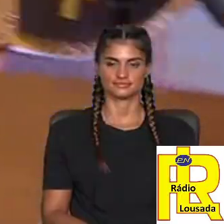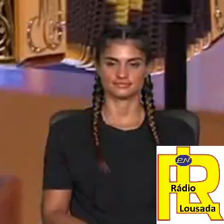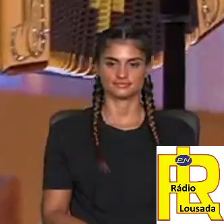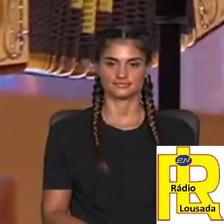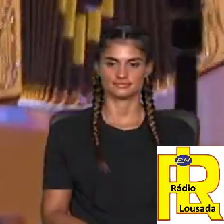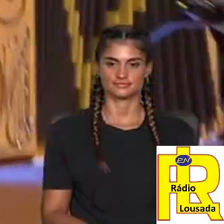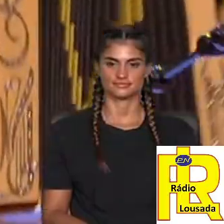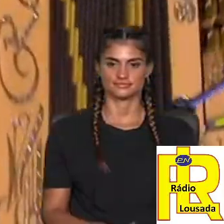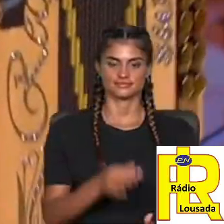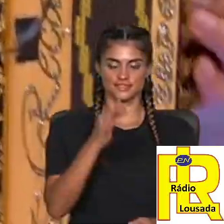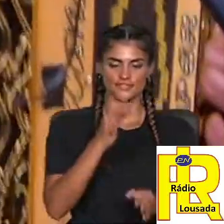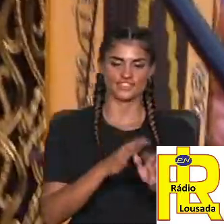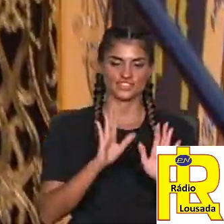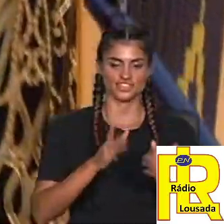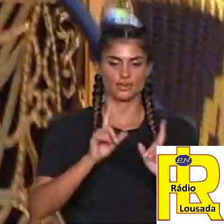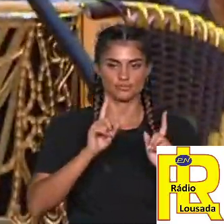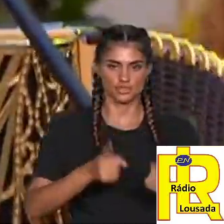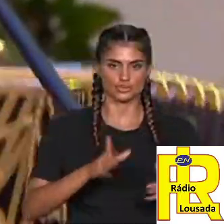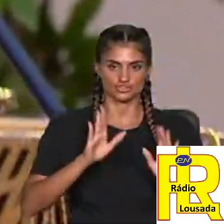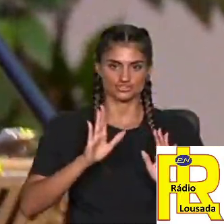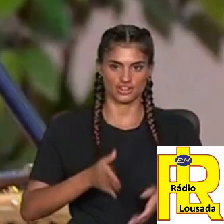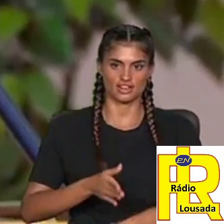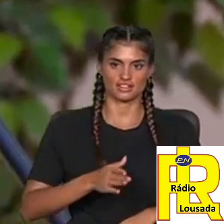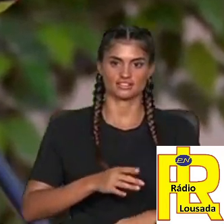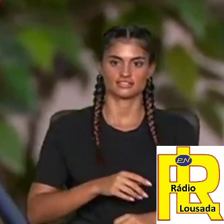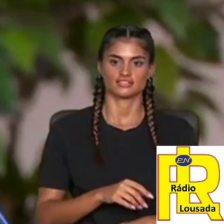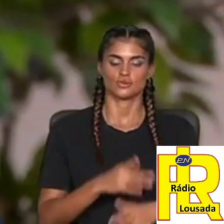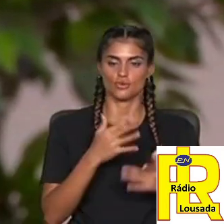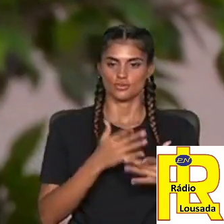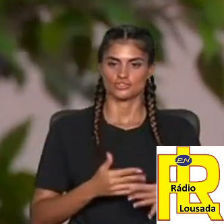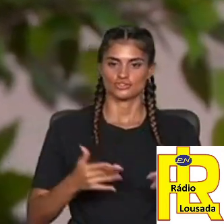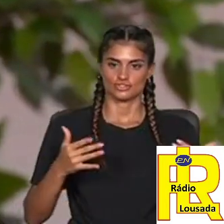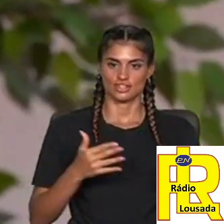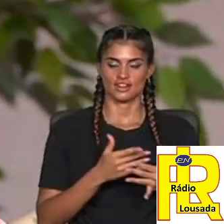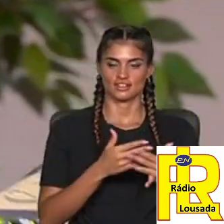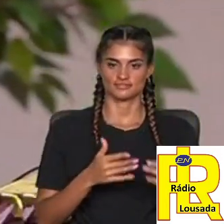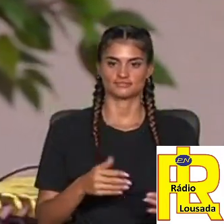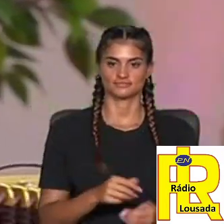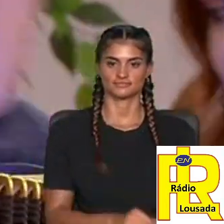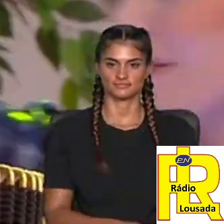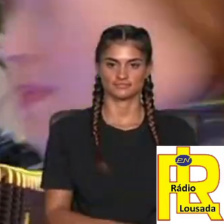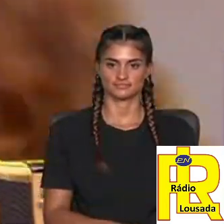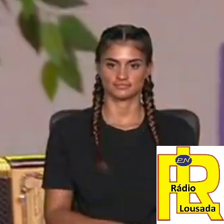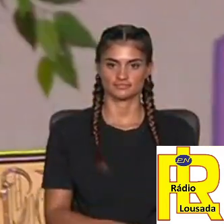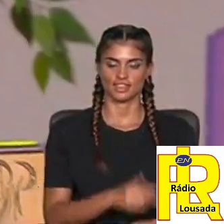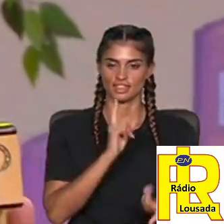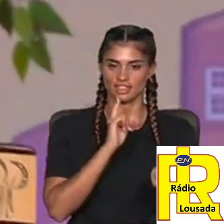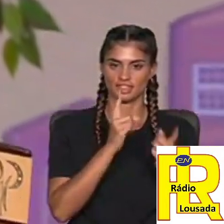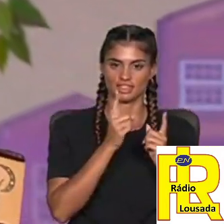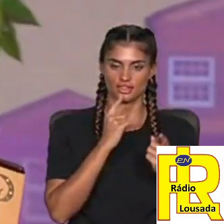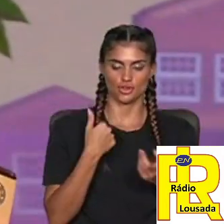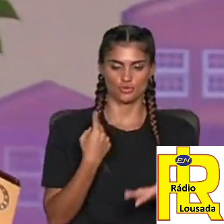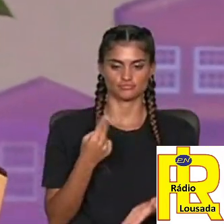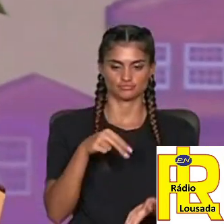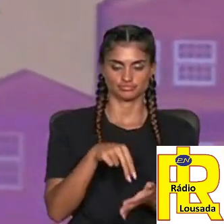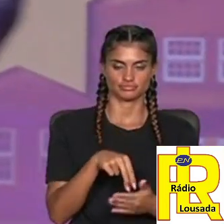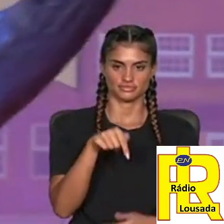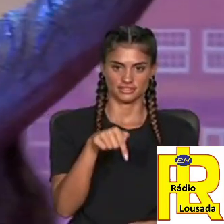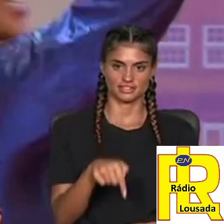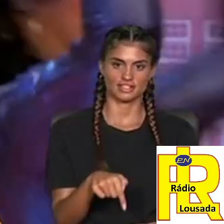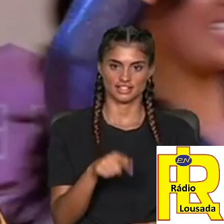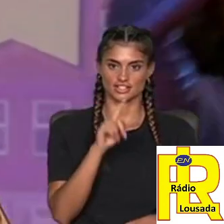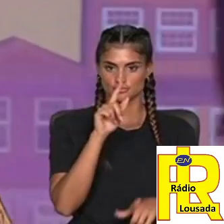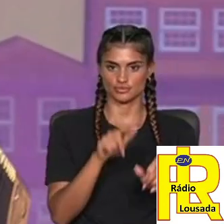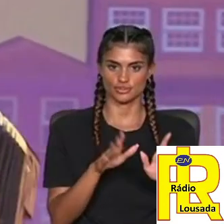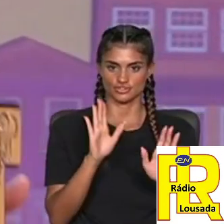A festa já começou, com a concertina a tocar. Para animar eu cá estou, e a